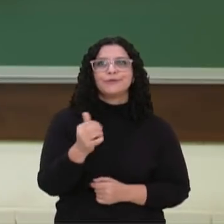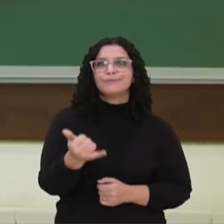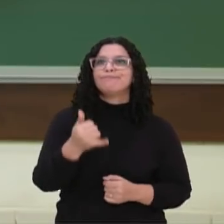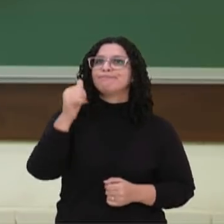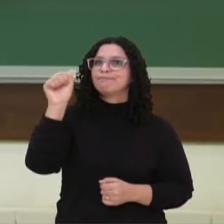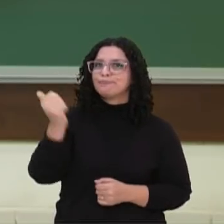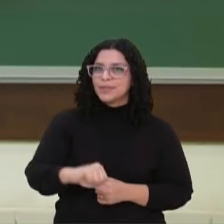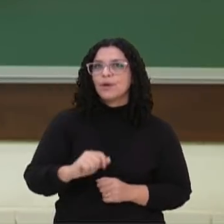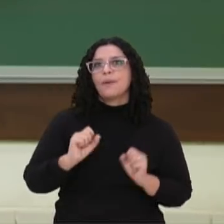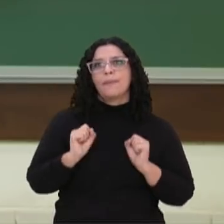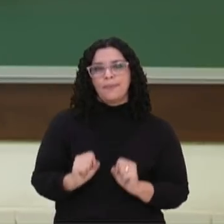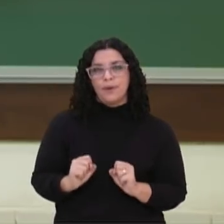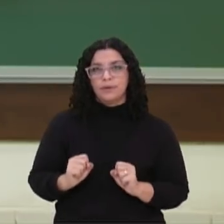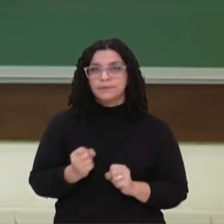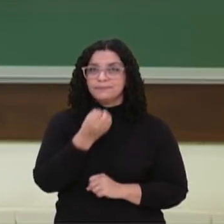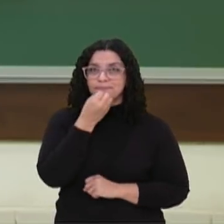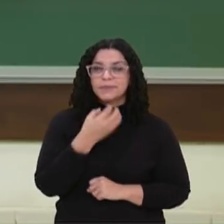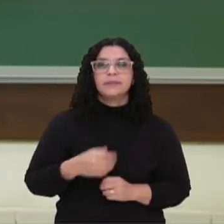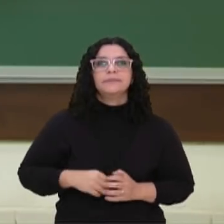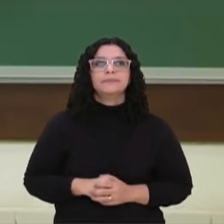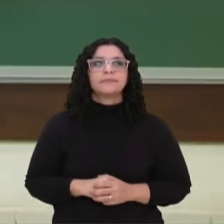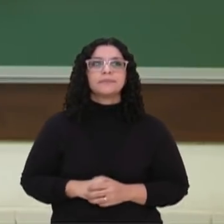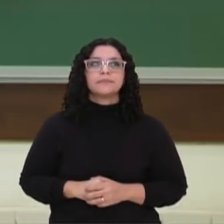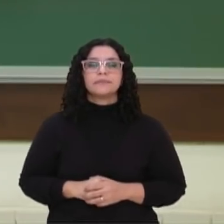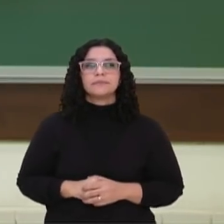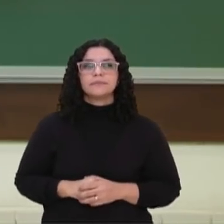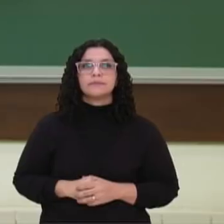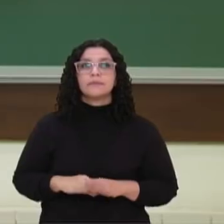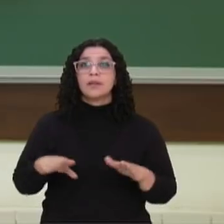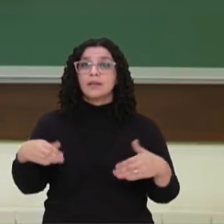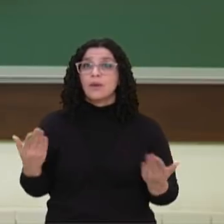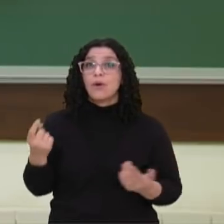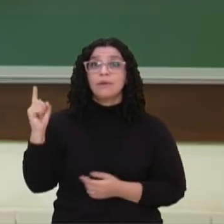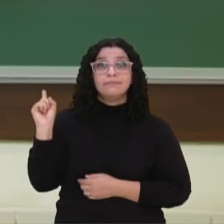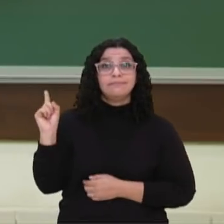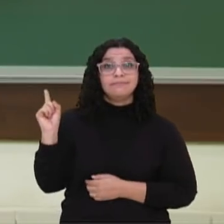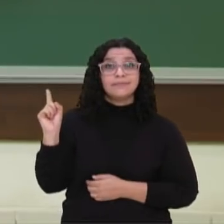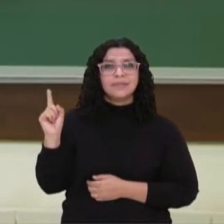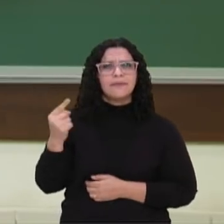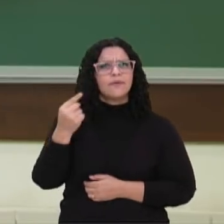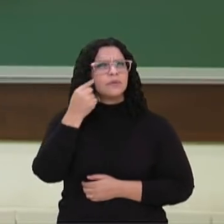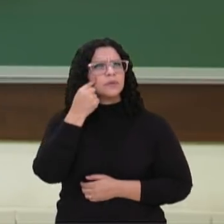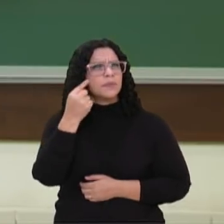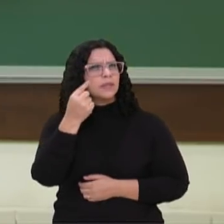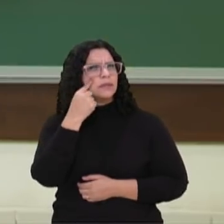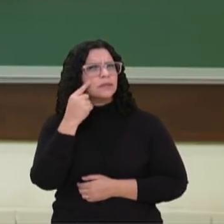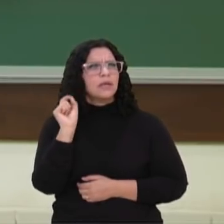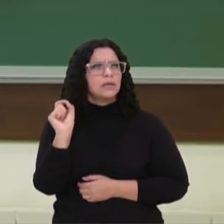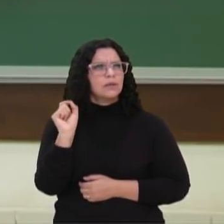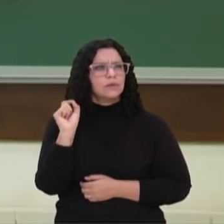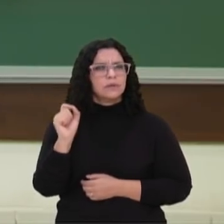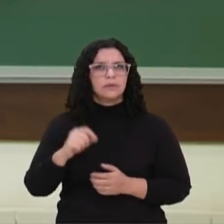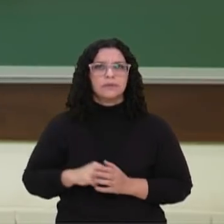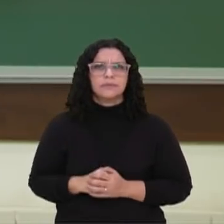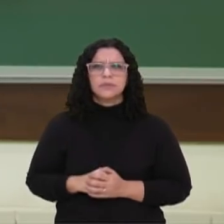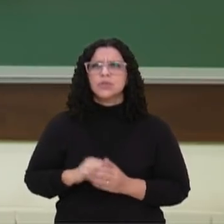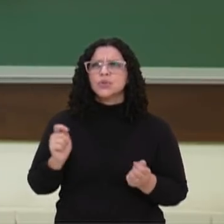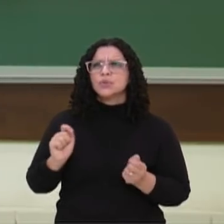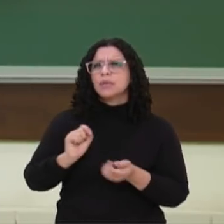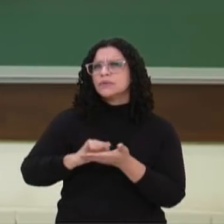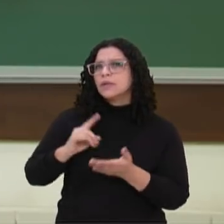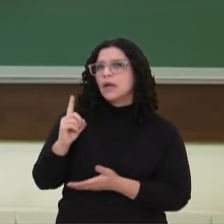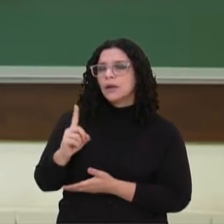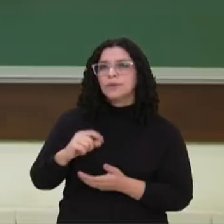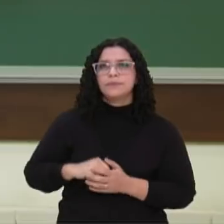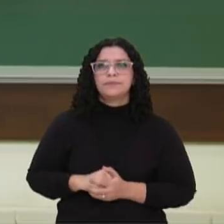complicar. Ok? Muito bem. Então, vamos lá. Vamos pensar um pouquinho, então, na atividade